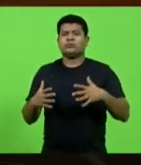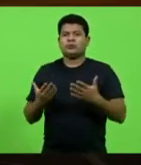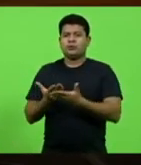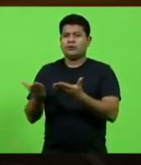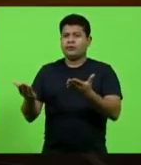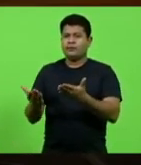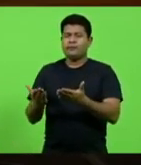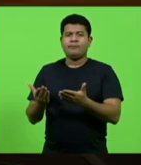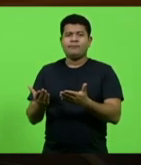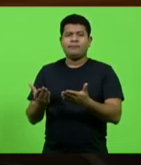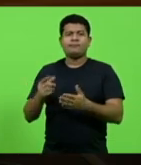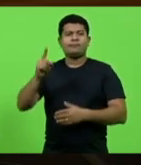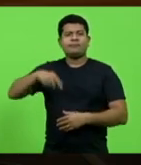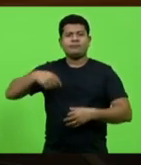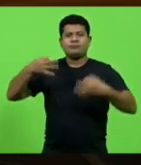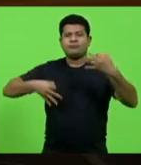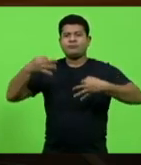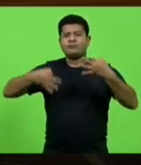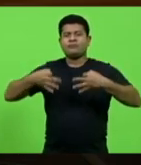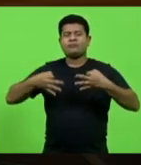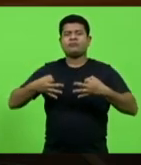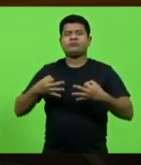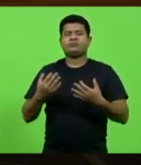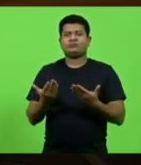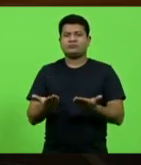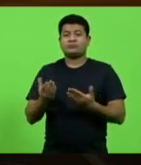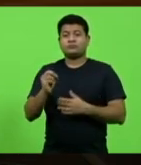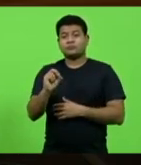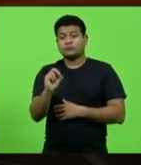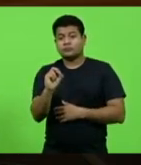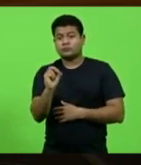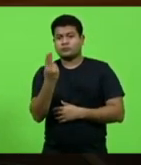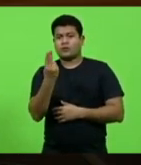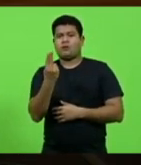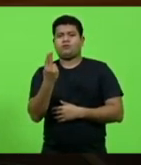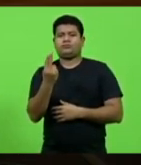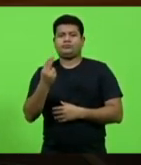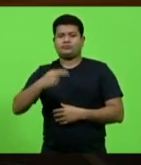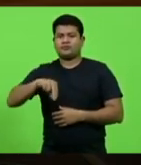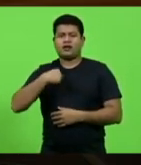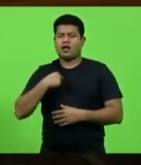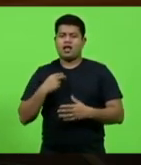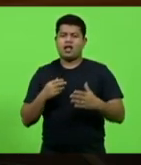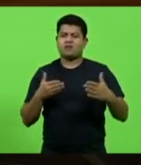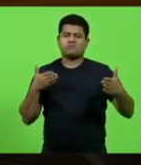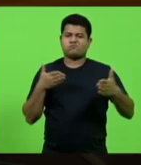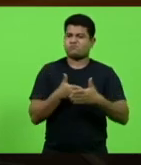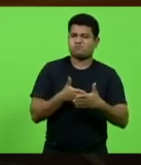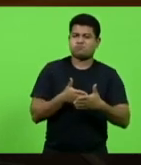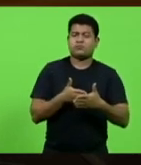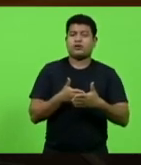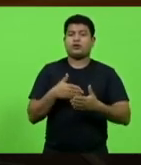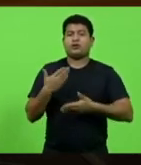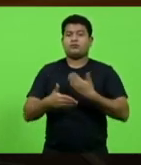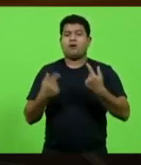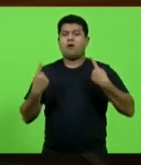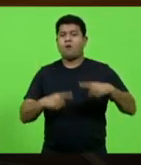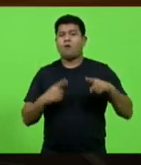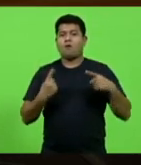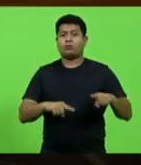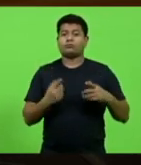e é um julgamento dentro da realidade, ou nós podemos não aprovar esse projeto, ser contra o projeto, e aí é o cenário